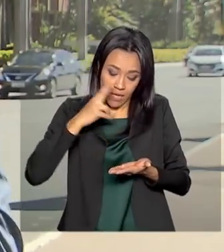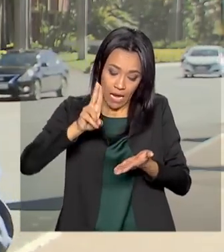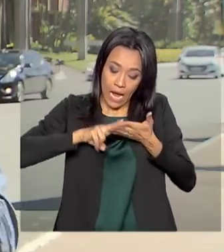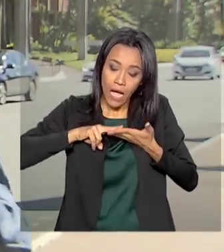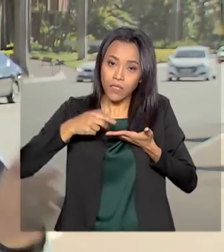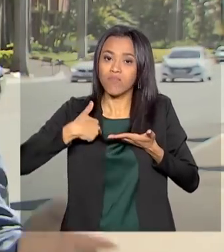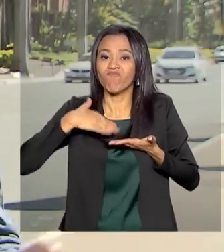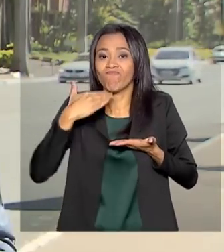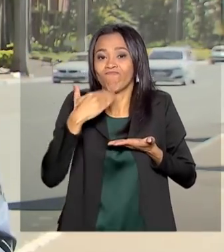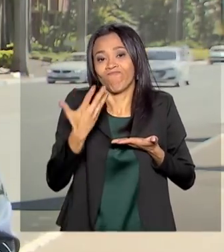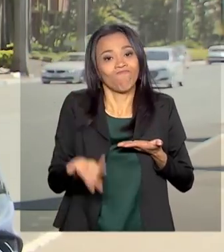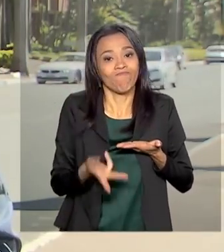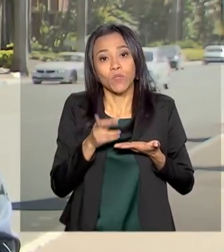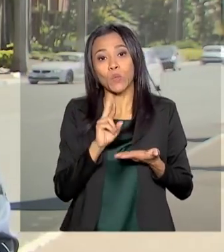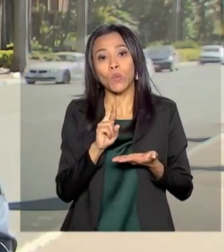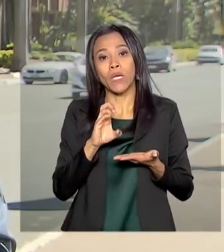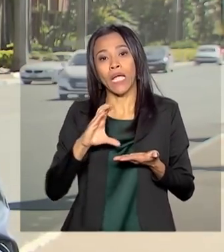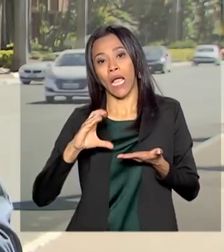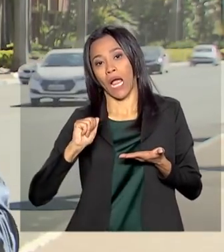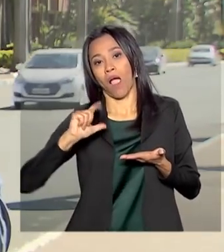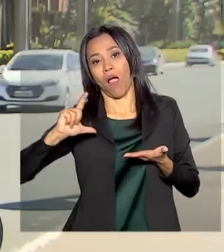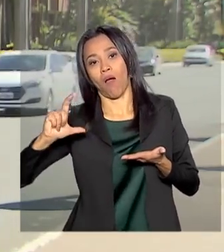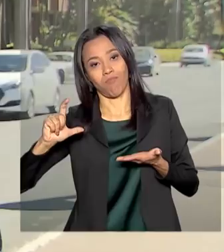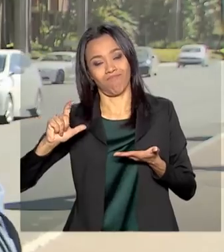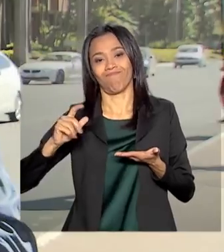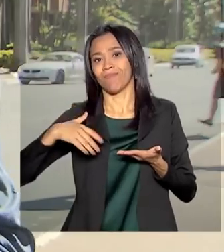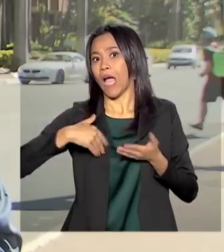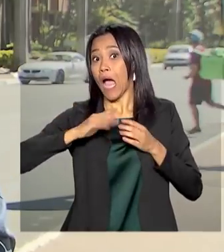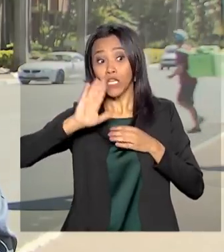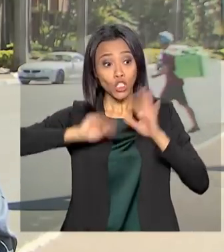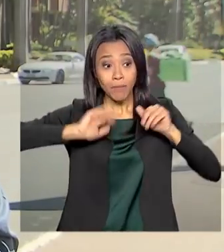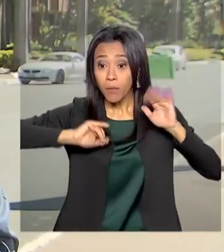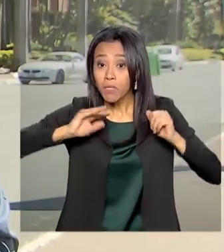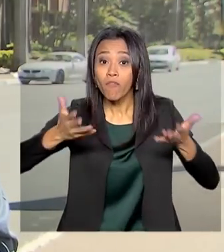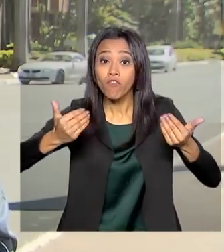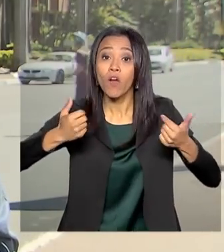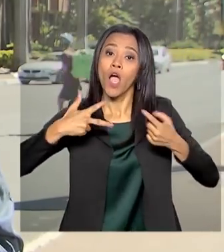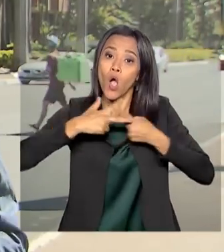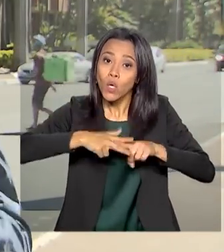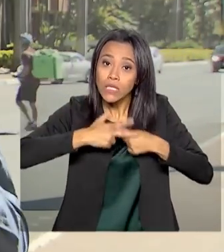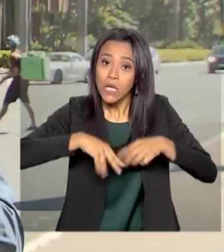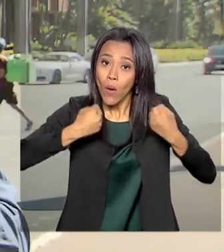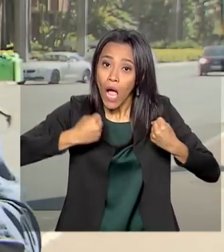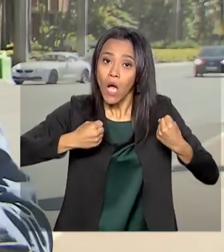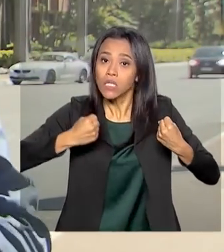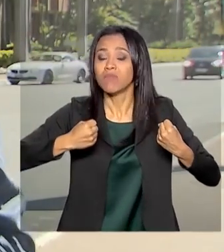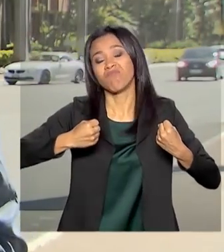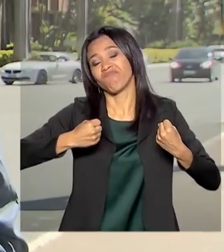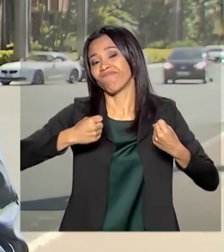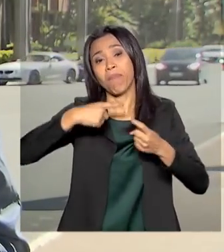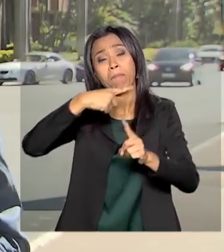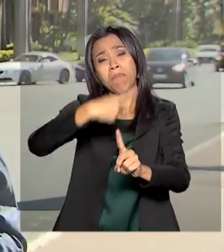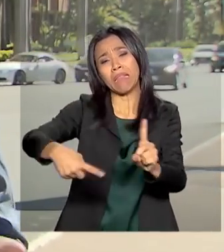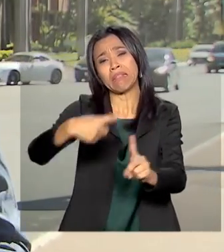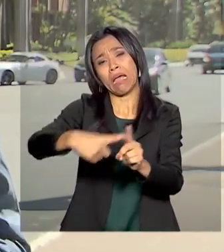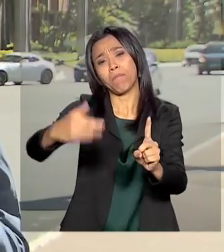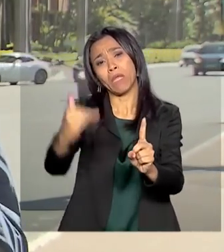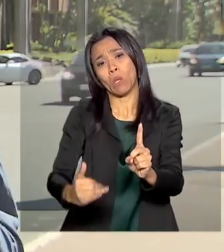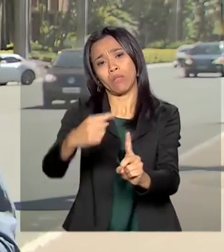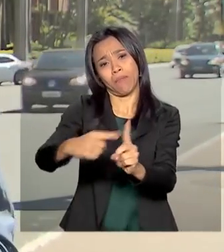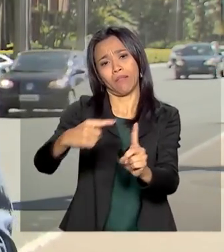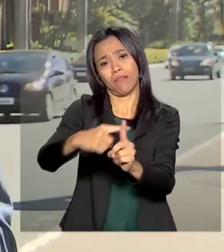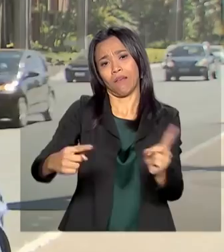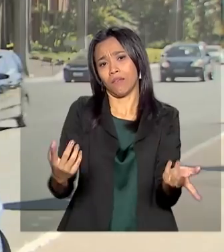nos mais de 9 milhões de consumidores chamados para reparos em seu pelo menos da metade ou seja